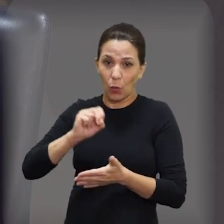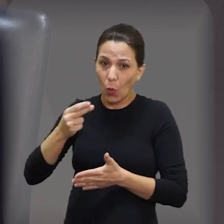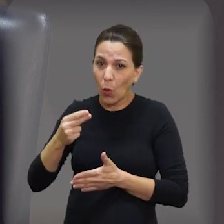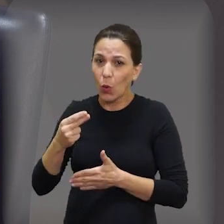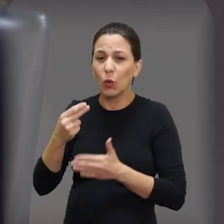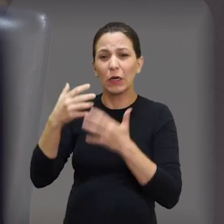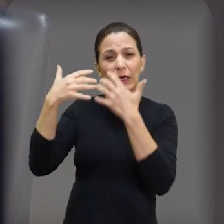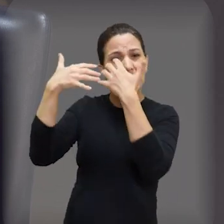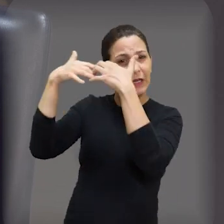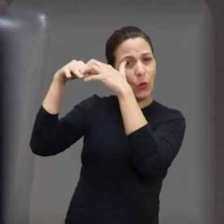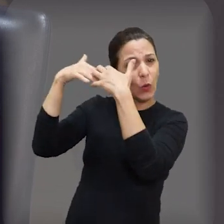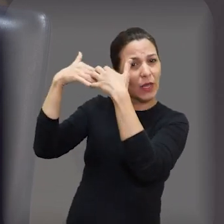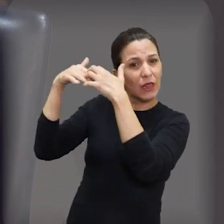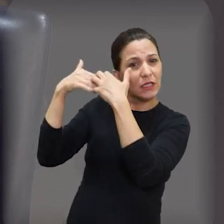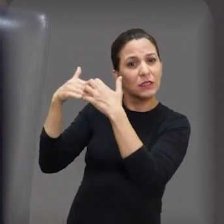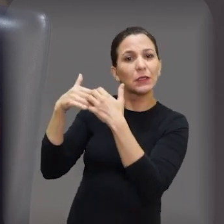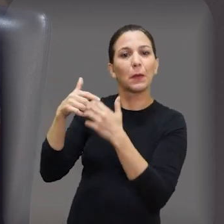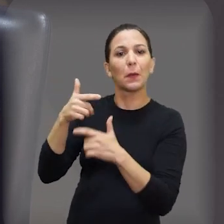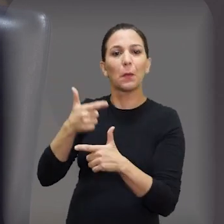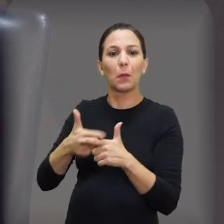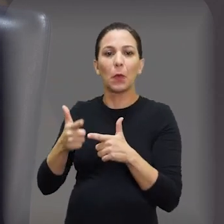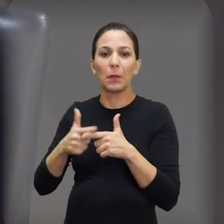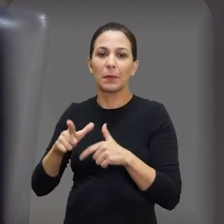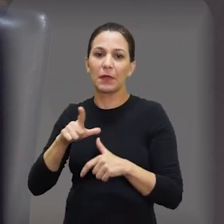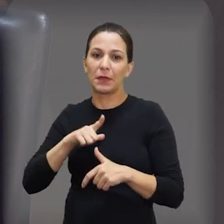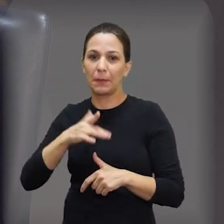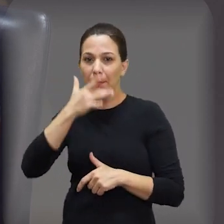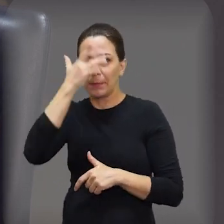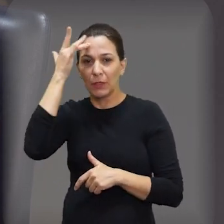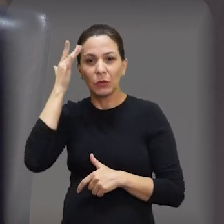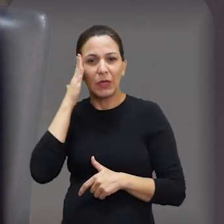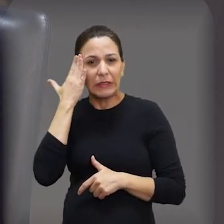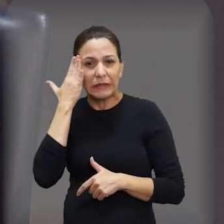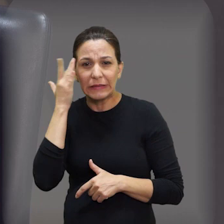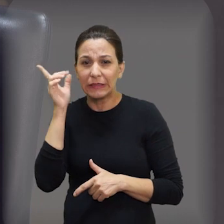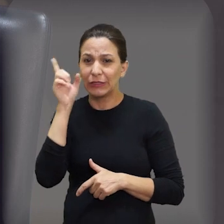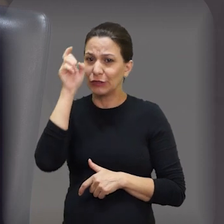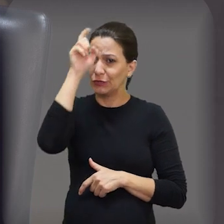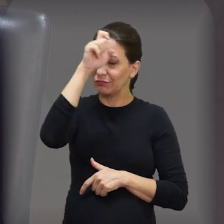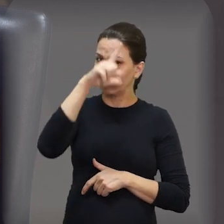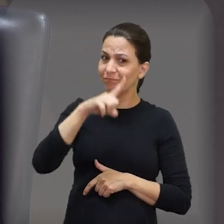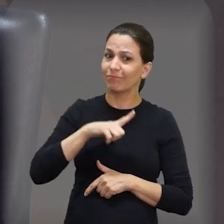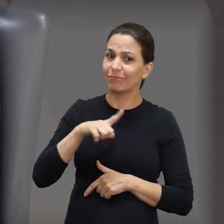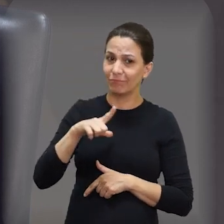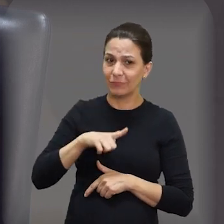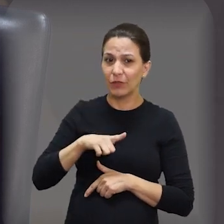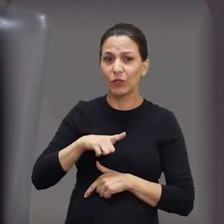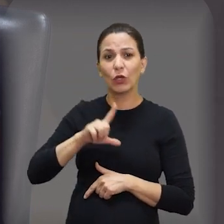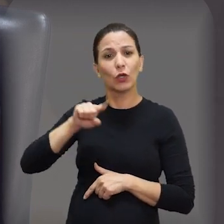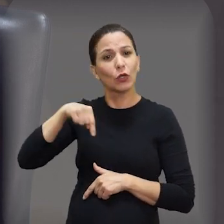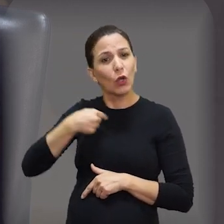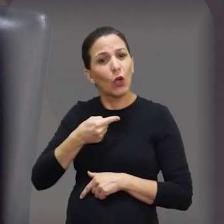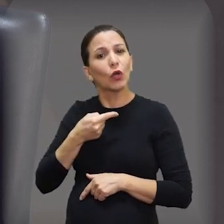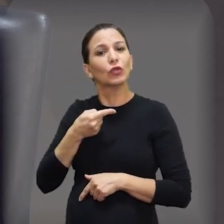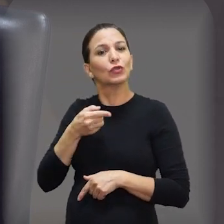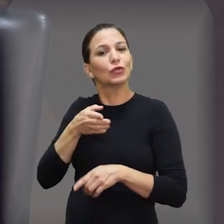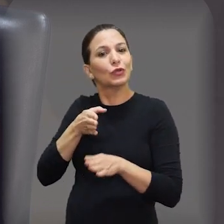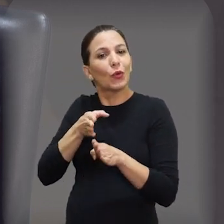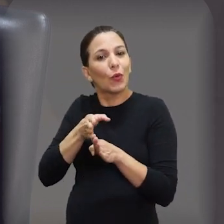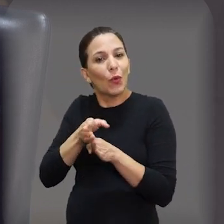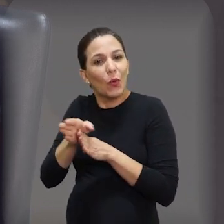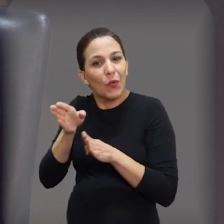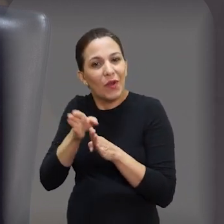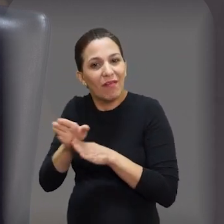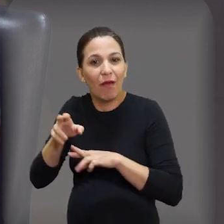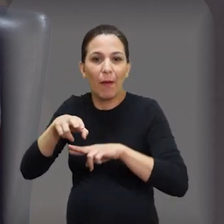os exercícios, ou que exista algum problema de cognição, sabe? De entendimento dos exercícios.